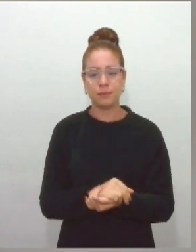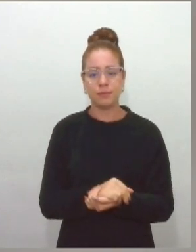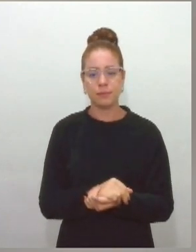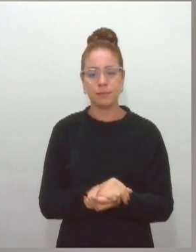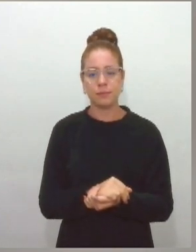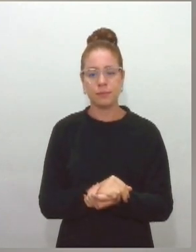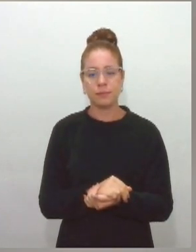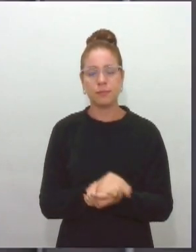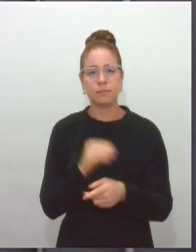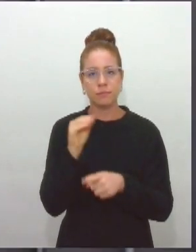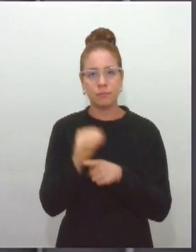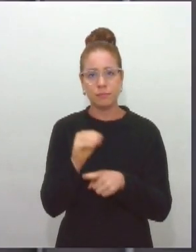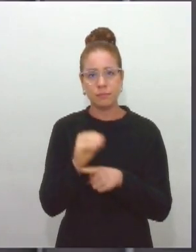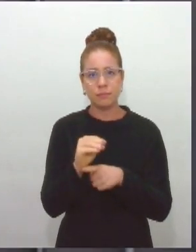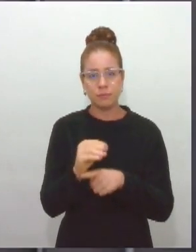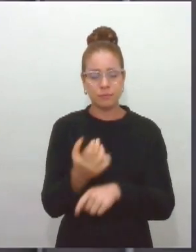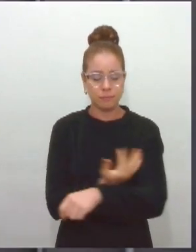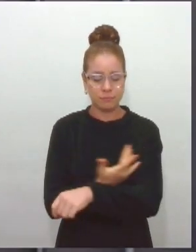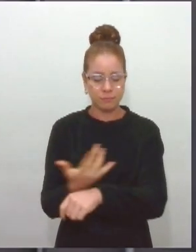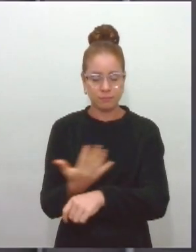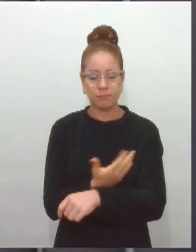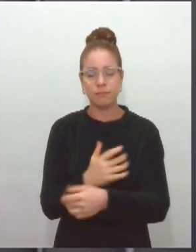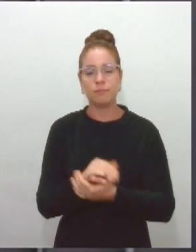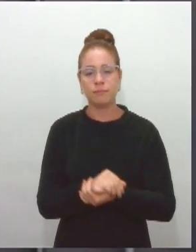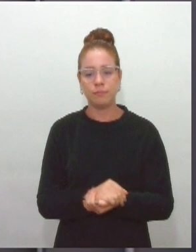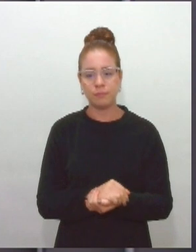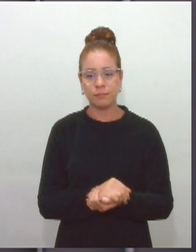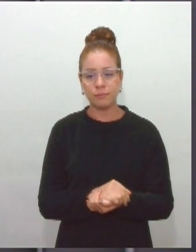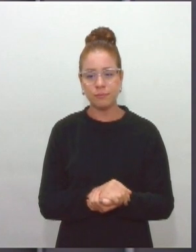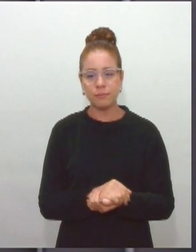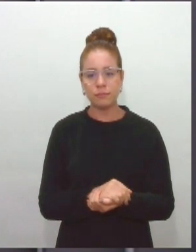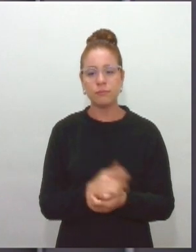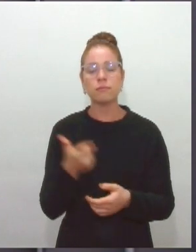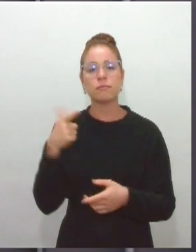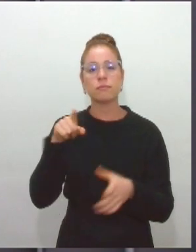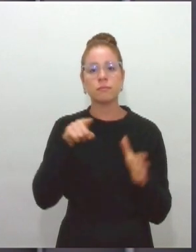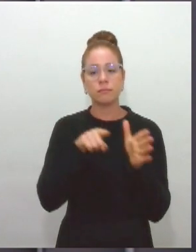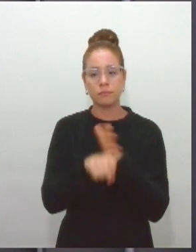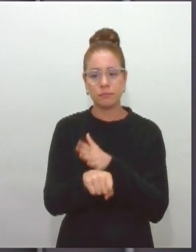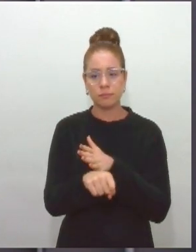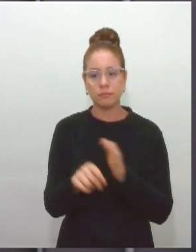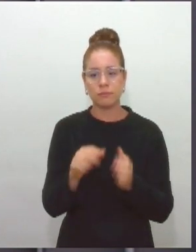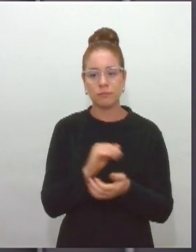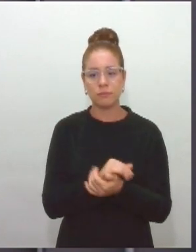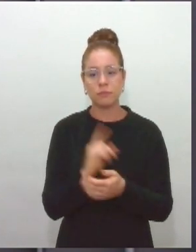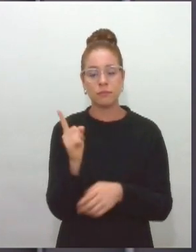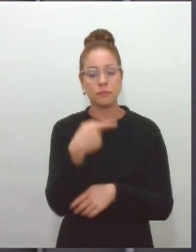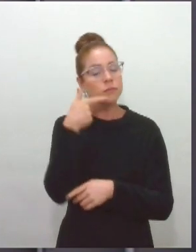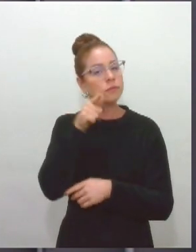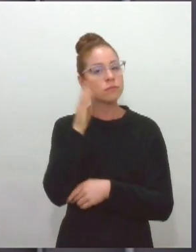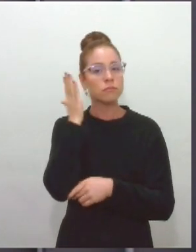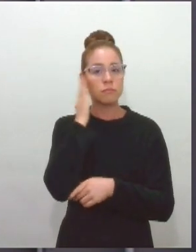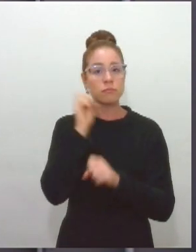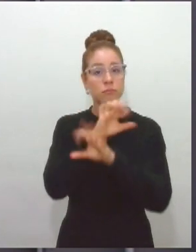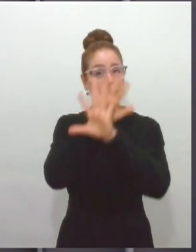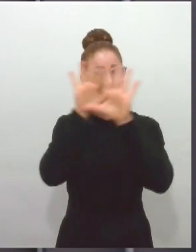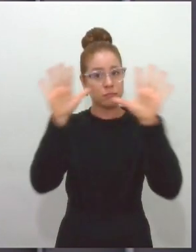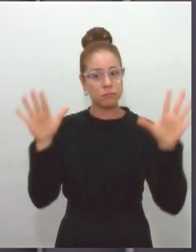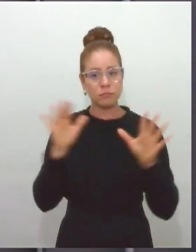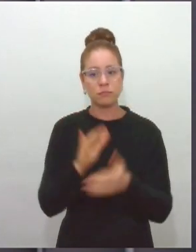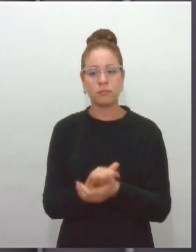paciente queimado. Doutor Carlos, para que a gente possa entender melhor, a pele que é